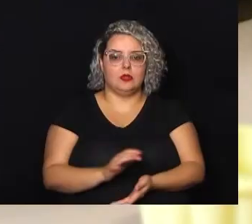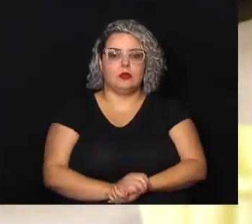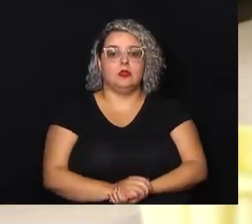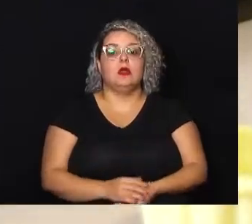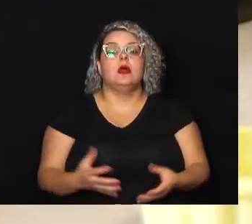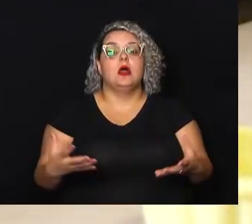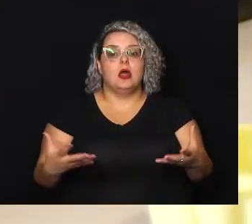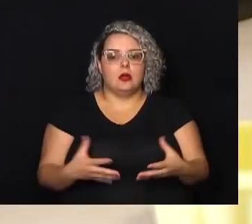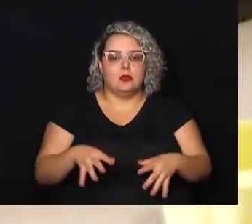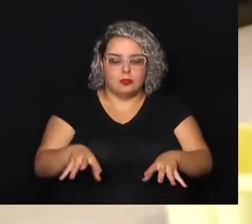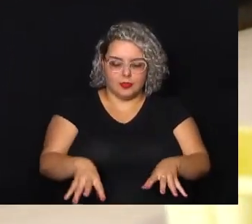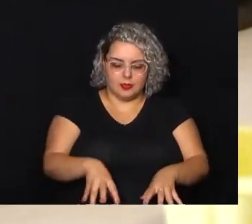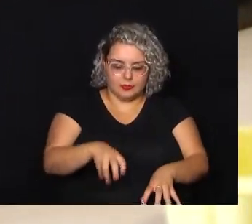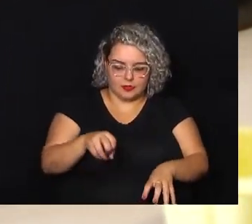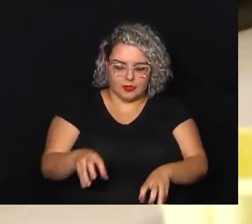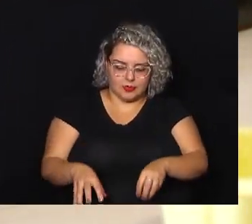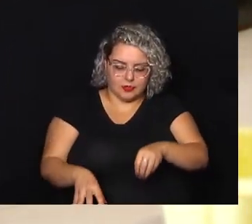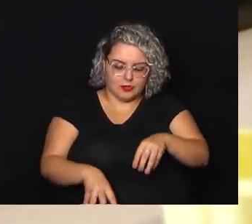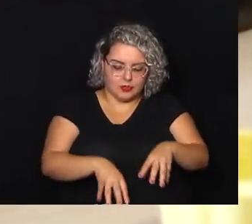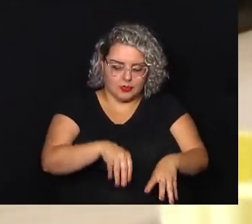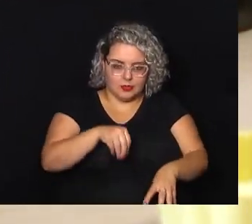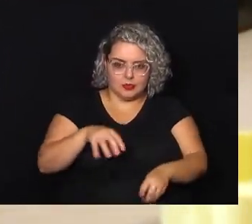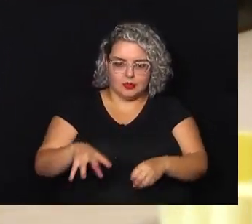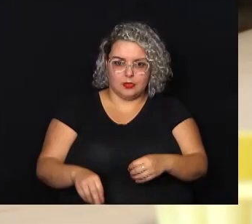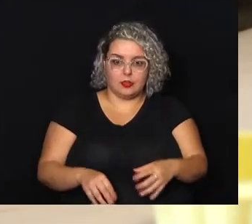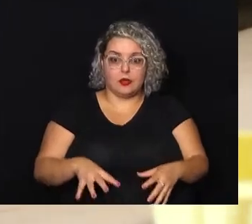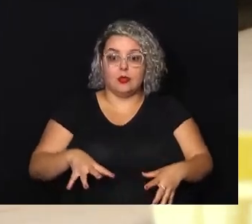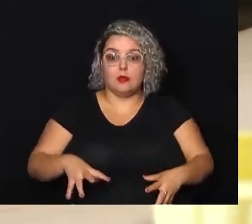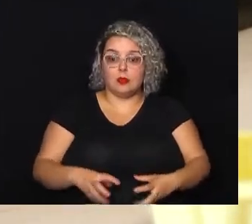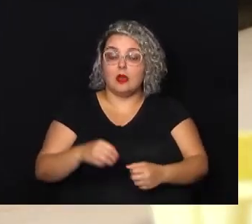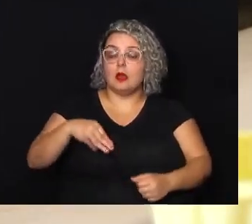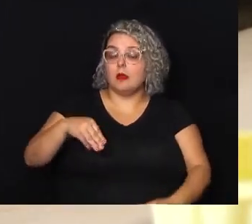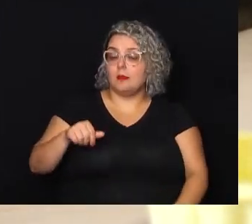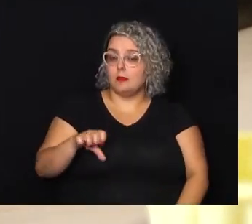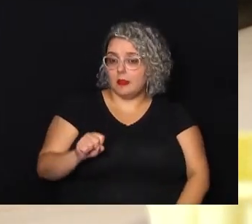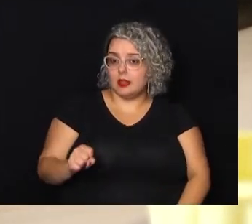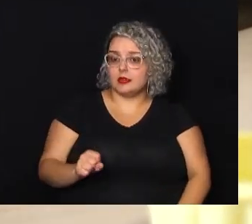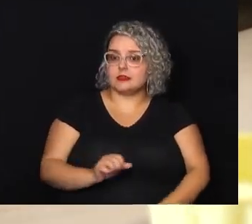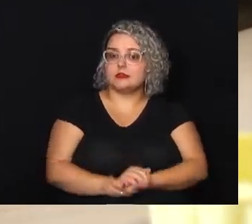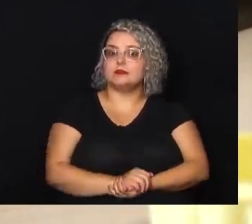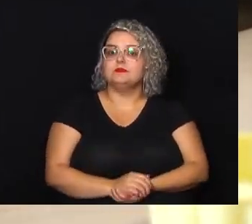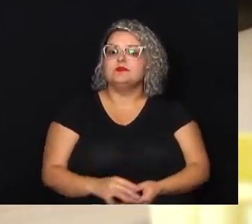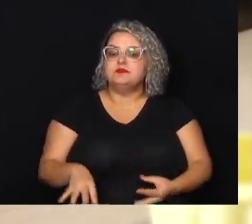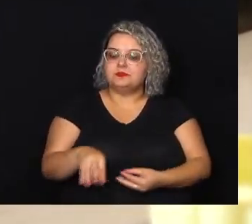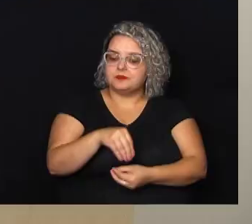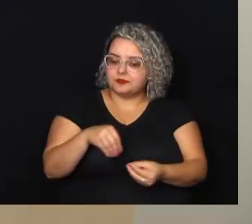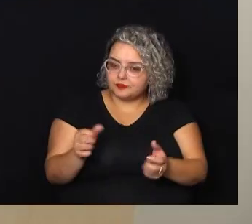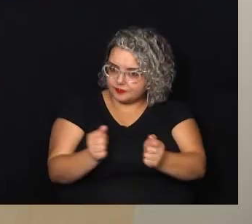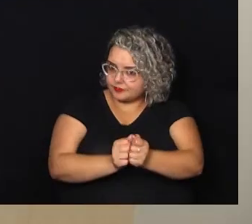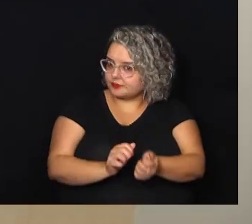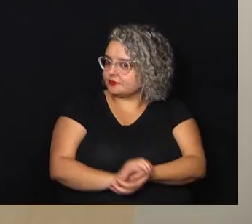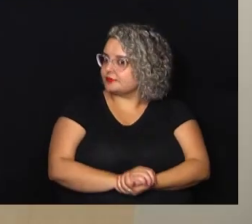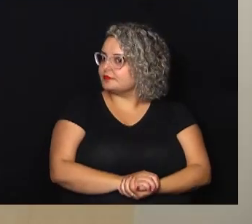Pronto. E aí agora a gente vai com a pontinha dos dedos até formar uma massa homogênea